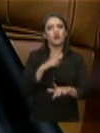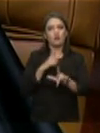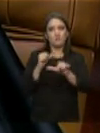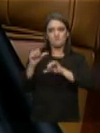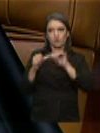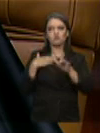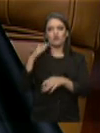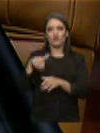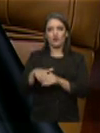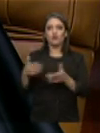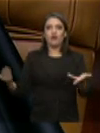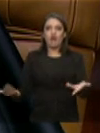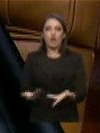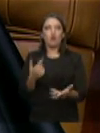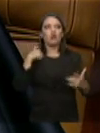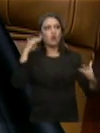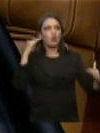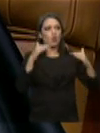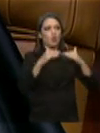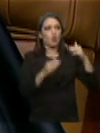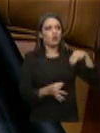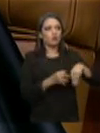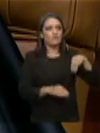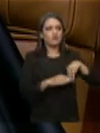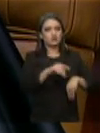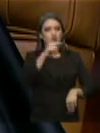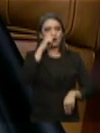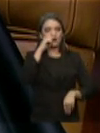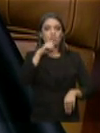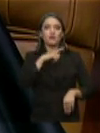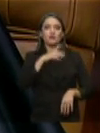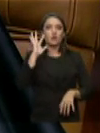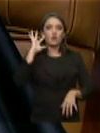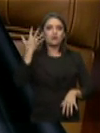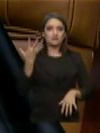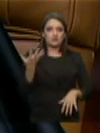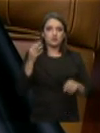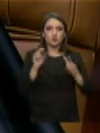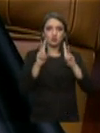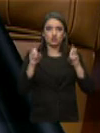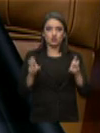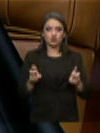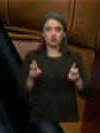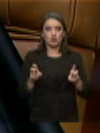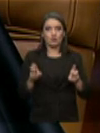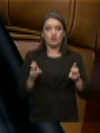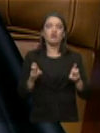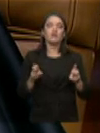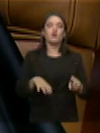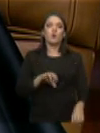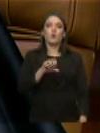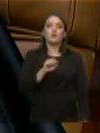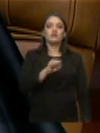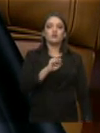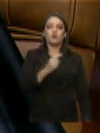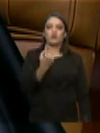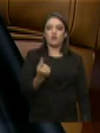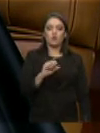acompanhar o ministro Luiz Edson Fachin no sentido de modular os efeitos das decisões relativas aos temas 881